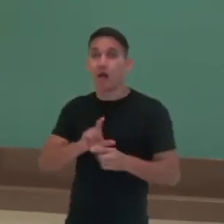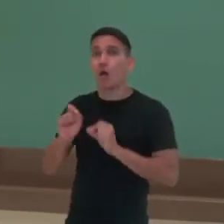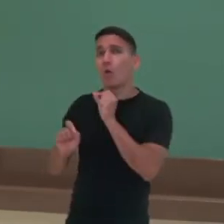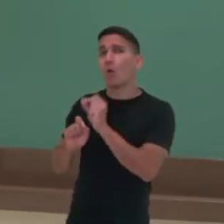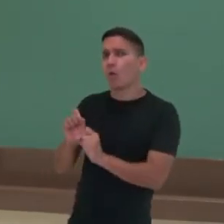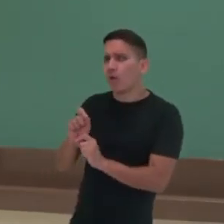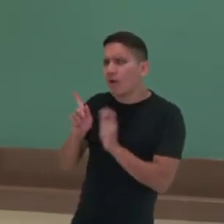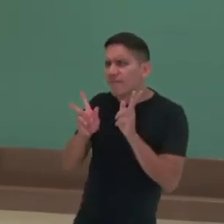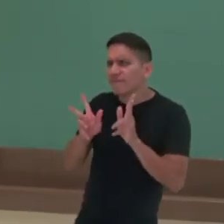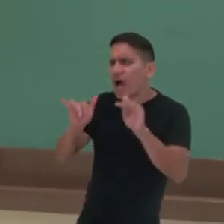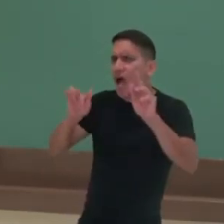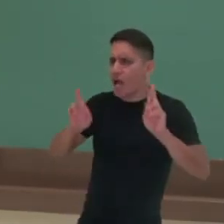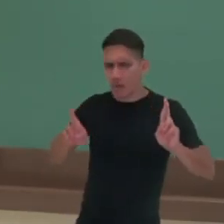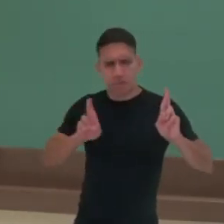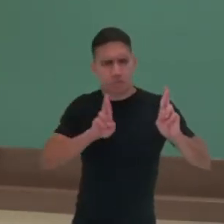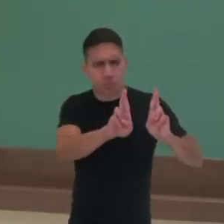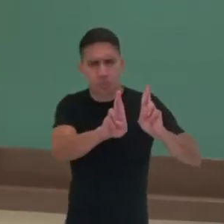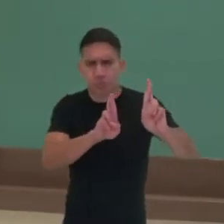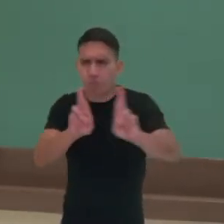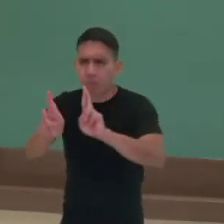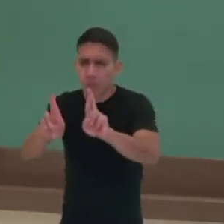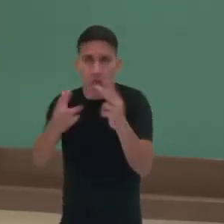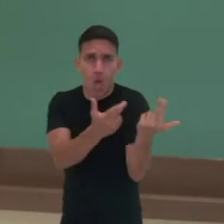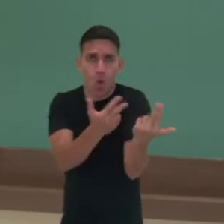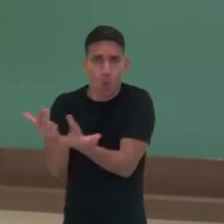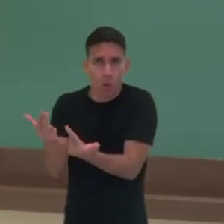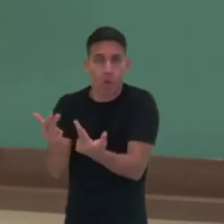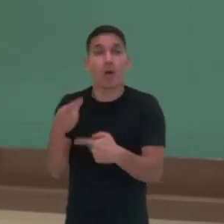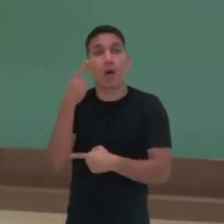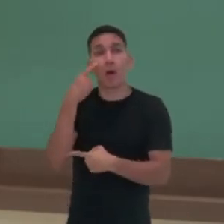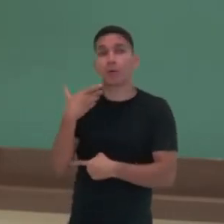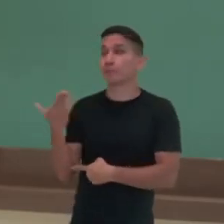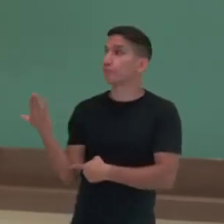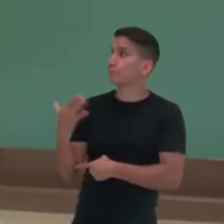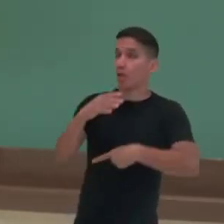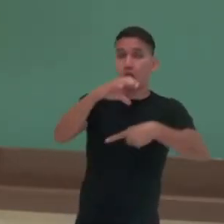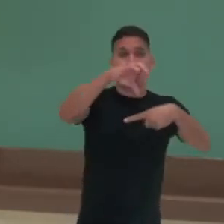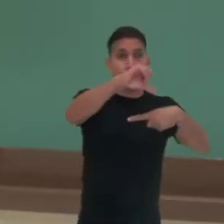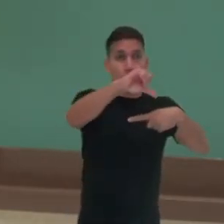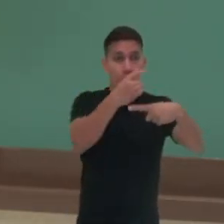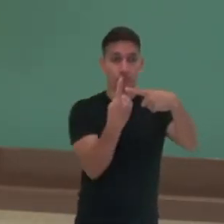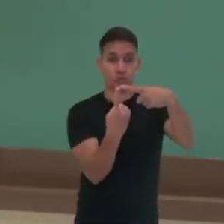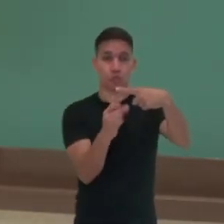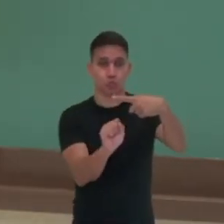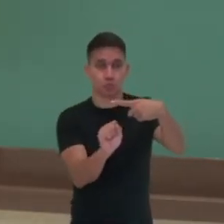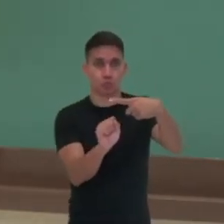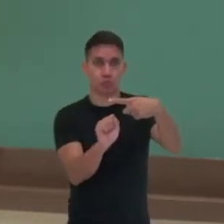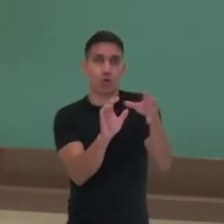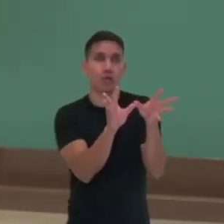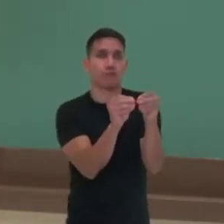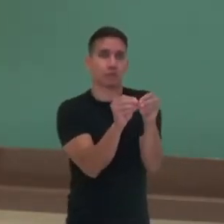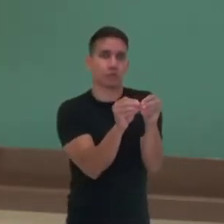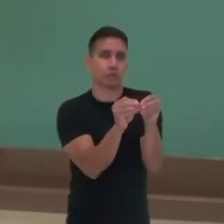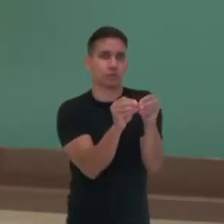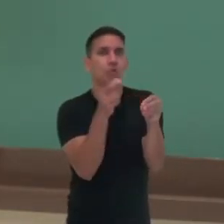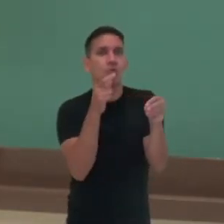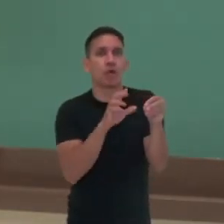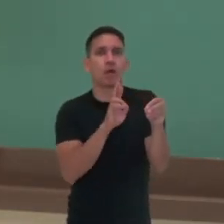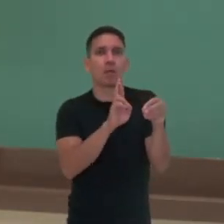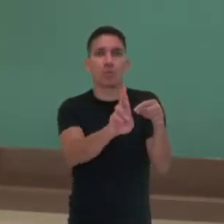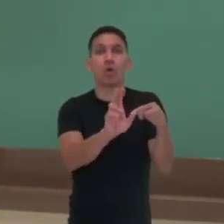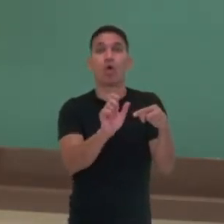elas vão determinar o mesmo valor, certo? Então, vamos lá, 9 sobre 18. Então, simplifiquei,